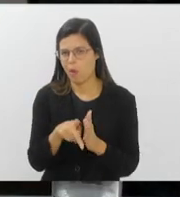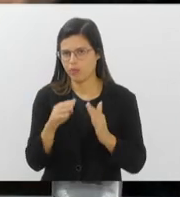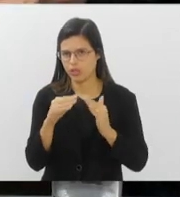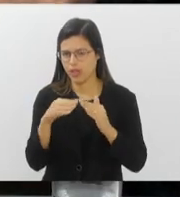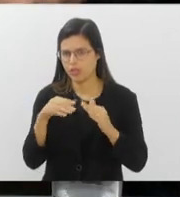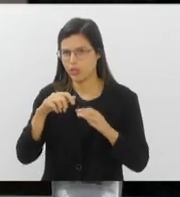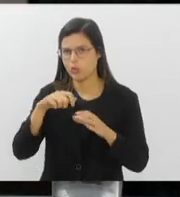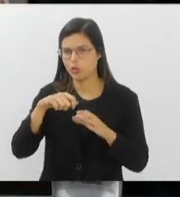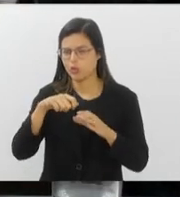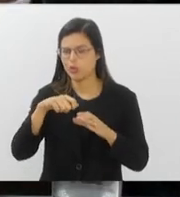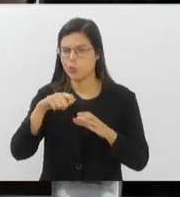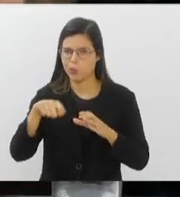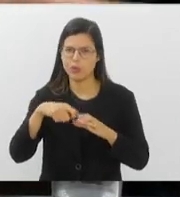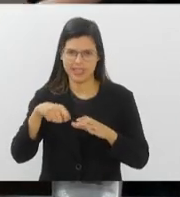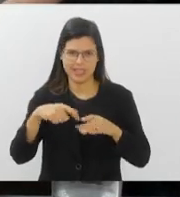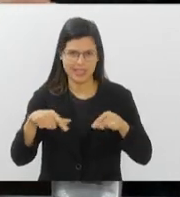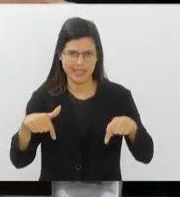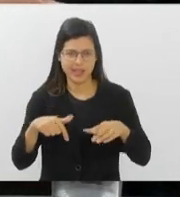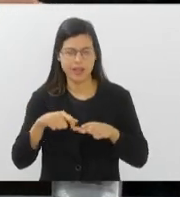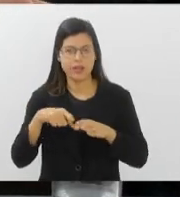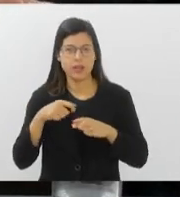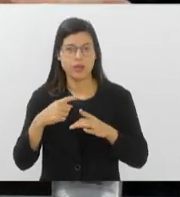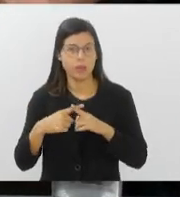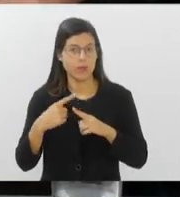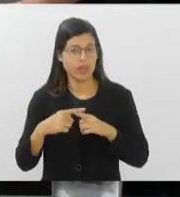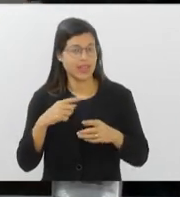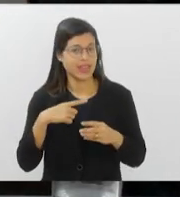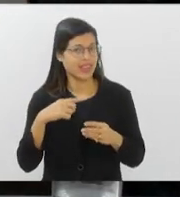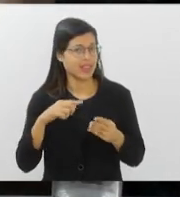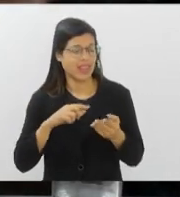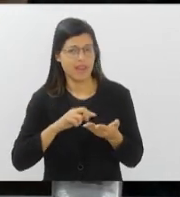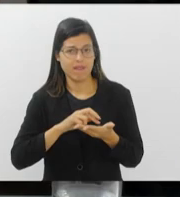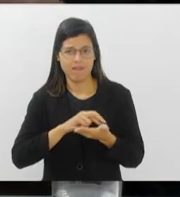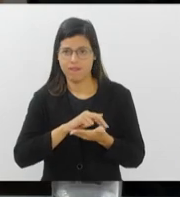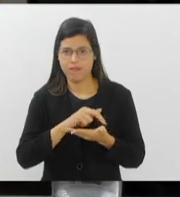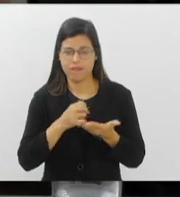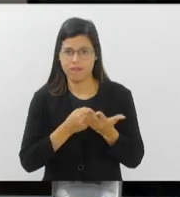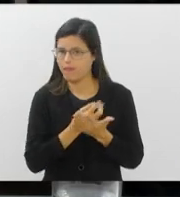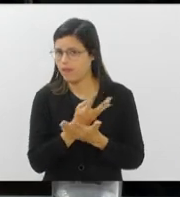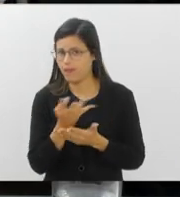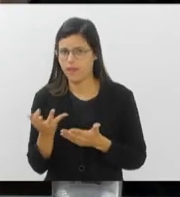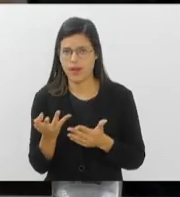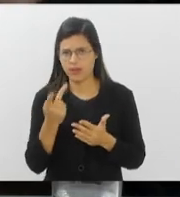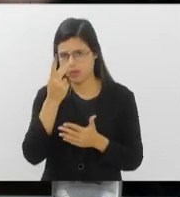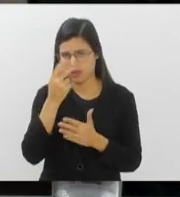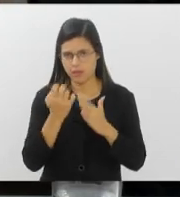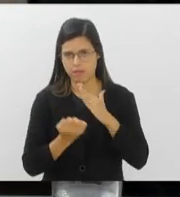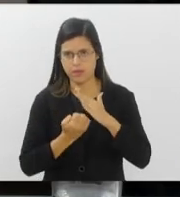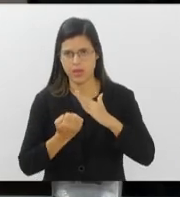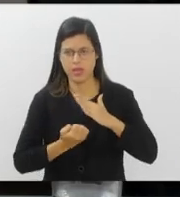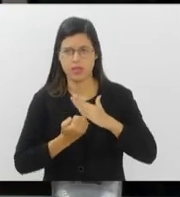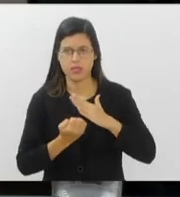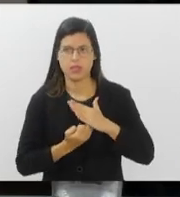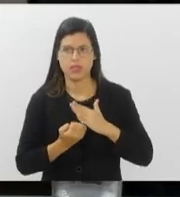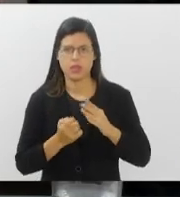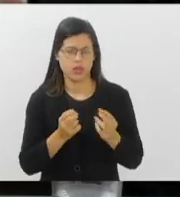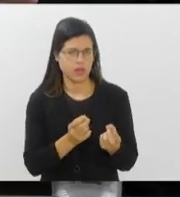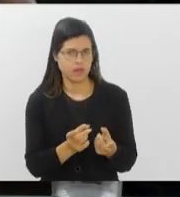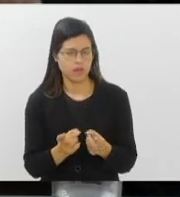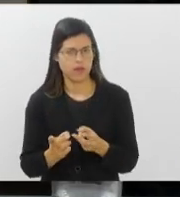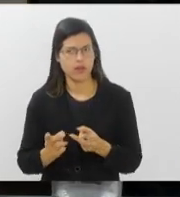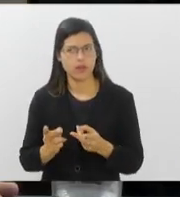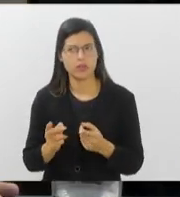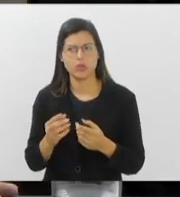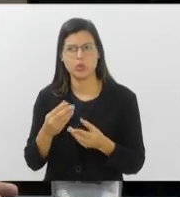Porque aí são muitos fornecedores. Né? Como é que a gente... Não estou falando na forma, estou falando como é que isso pode